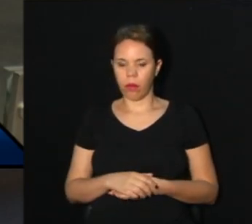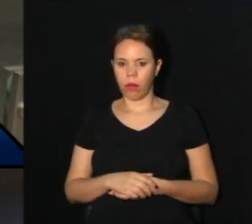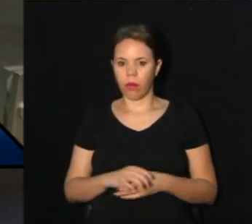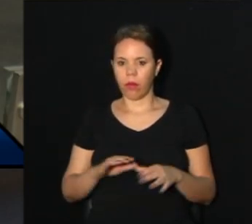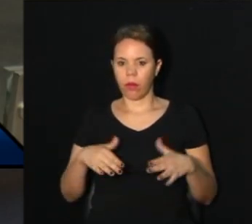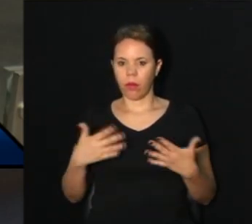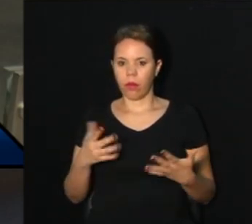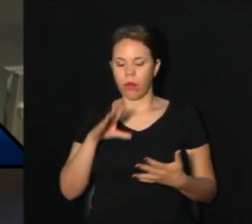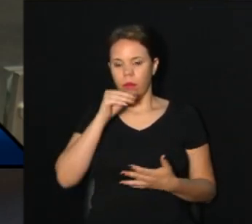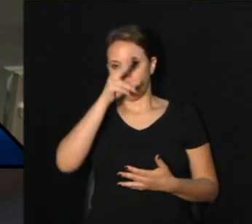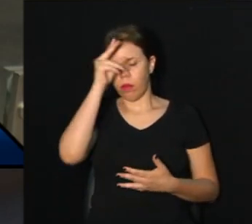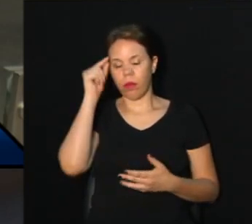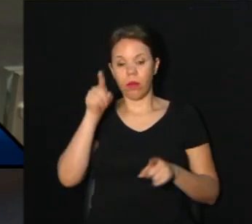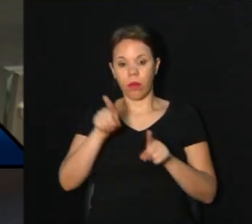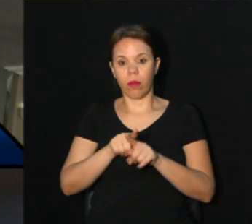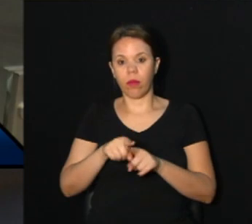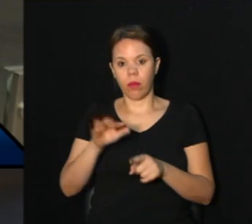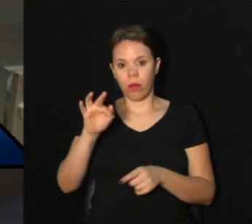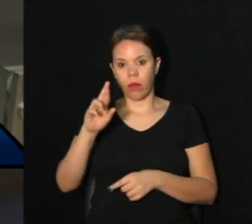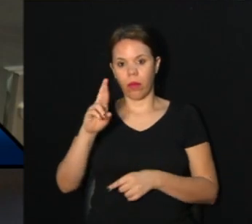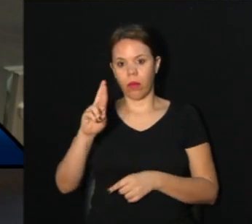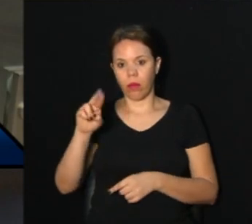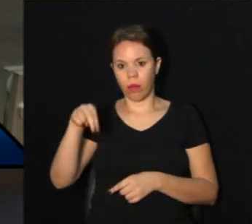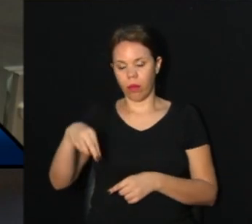enquanto funcionário do Fórum que era.